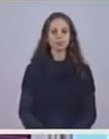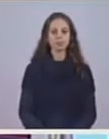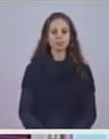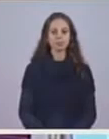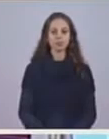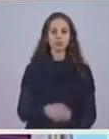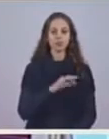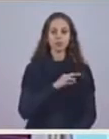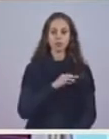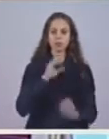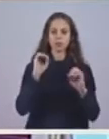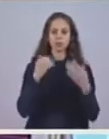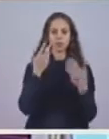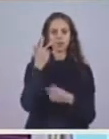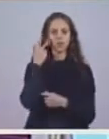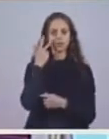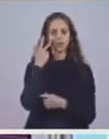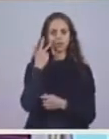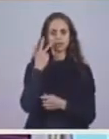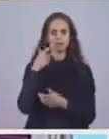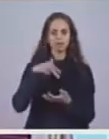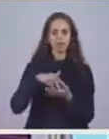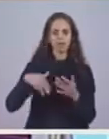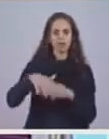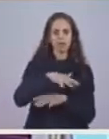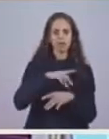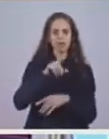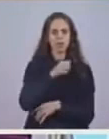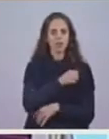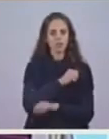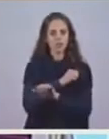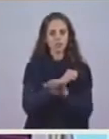O Senhor, fonte de vida, esteja no meio dos vossos lares